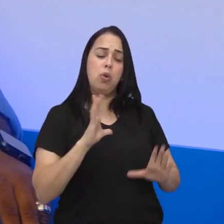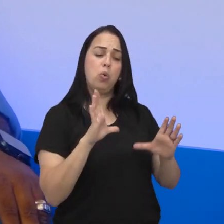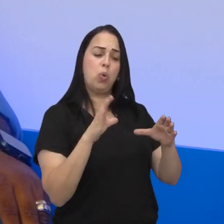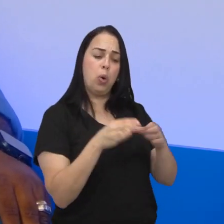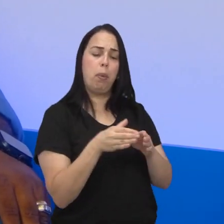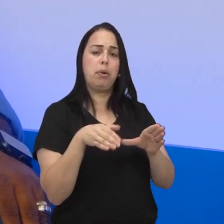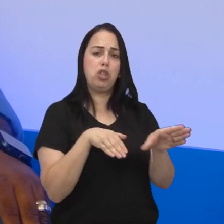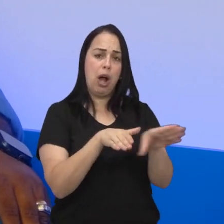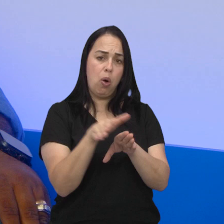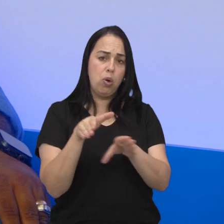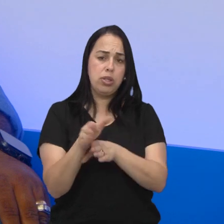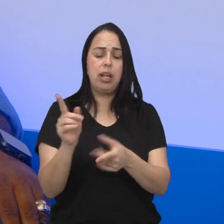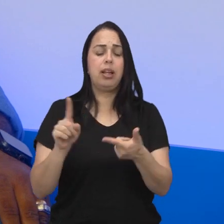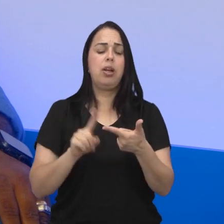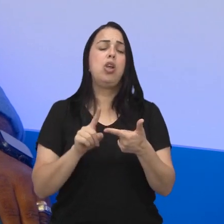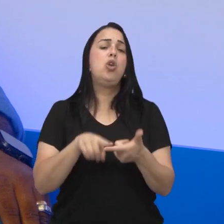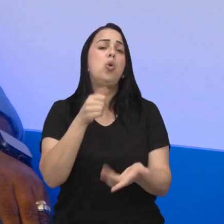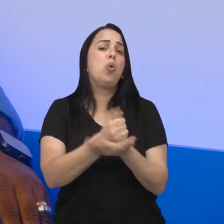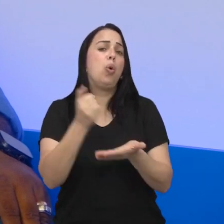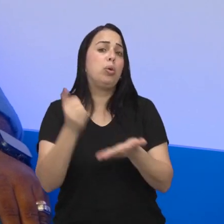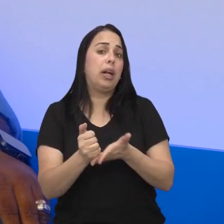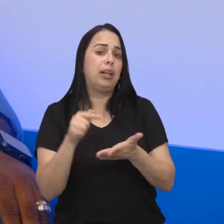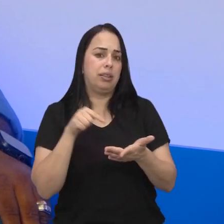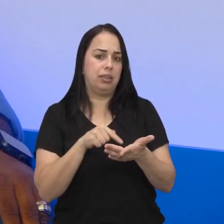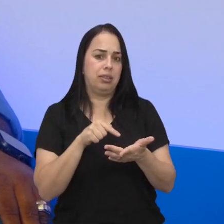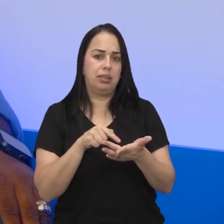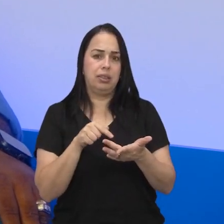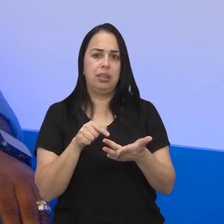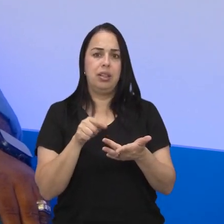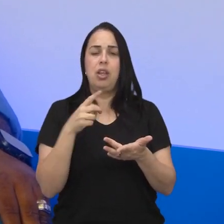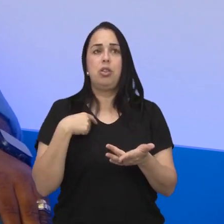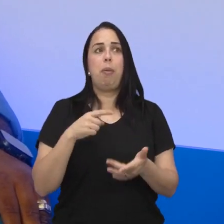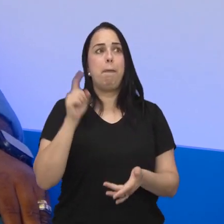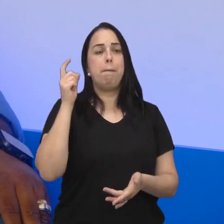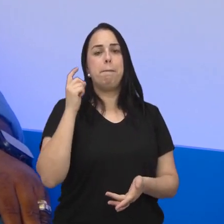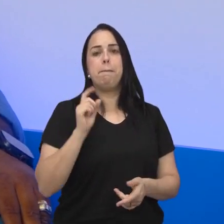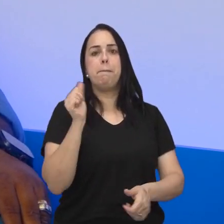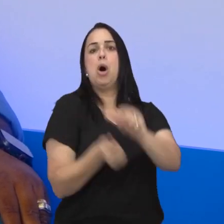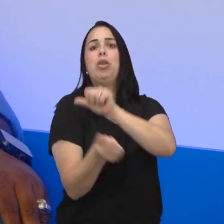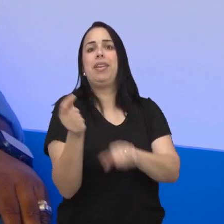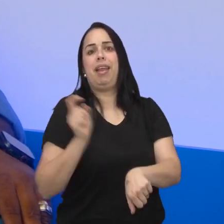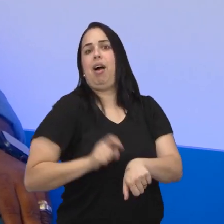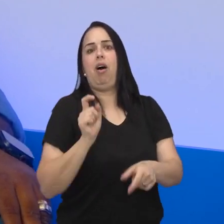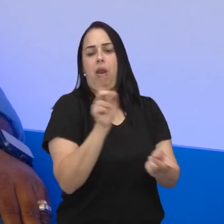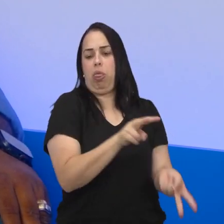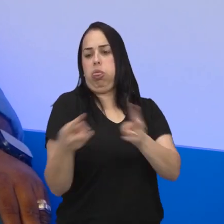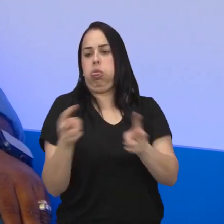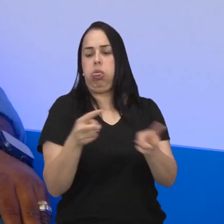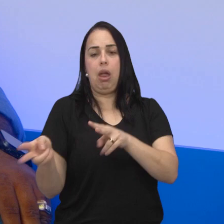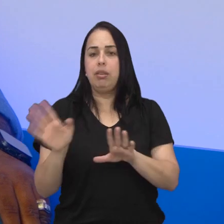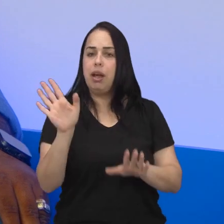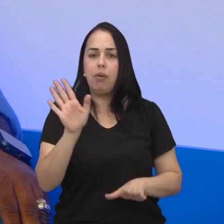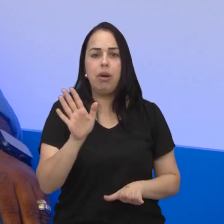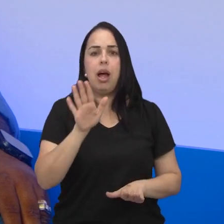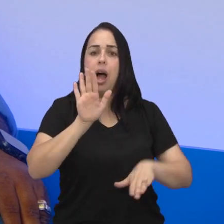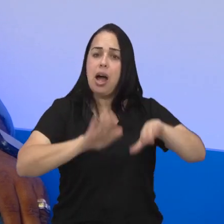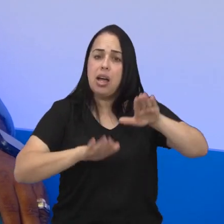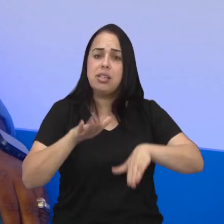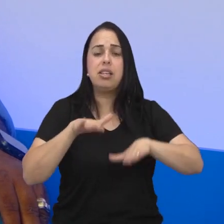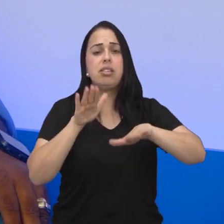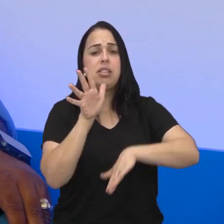uma Gold Share, existe um contrato. Como que está sendo esse contrato? Tanto que não é do dia para a noite. Sim. Né? Nós temos processos